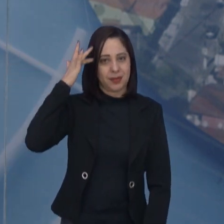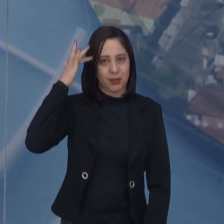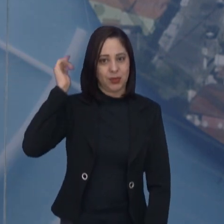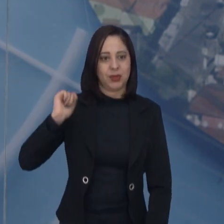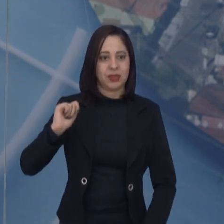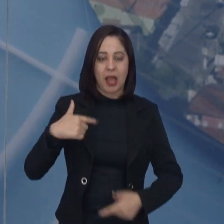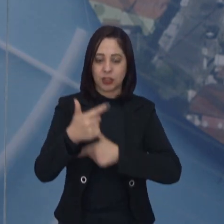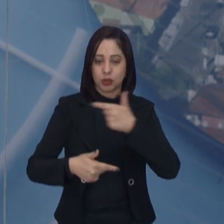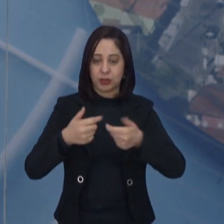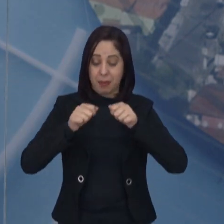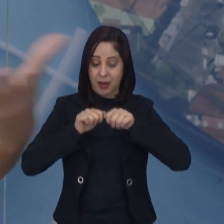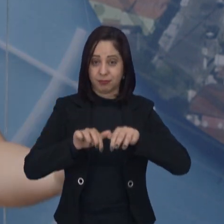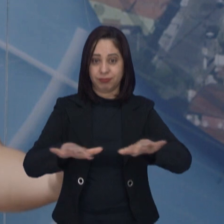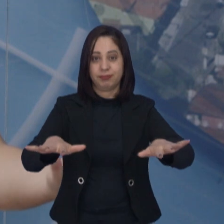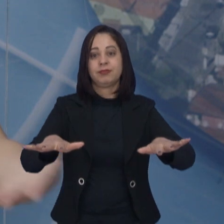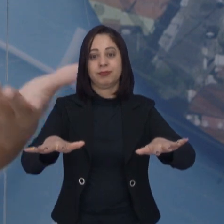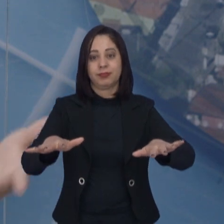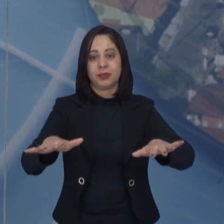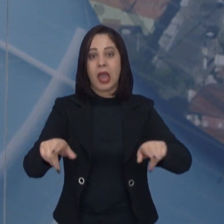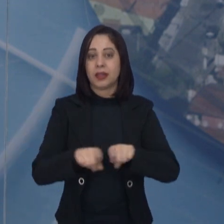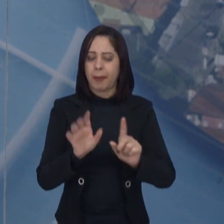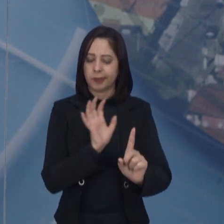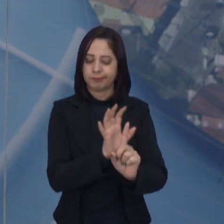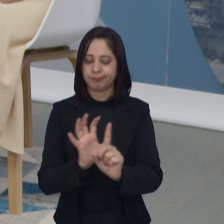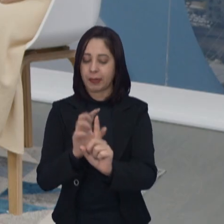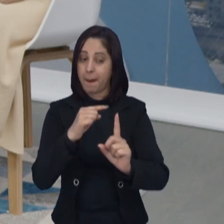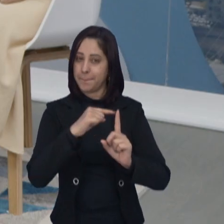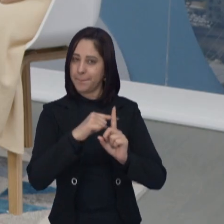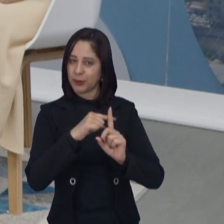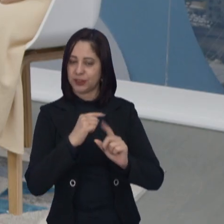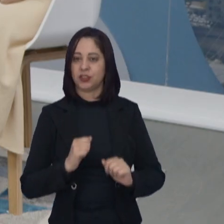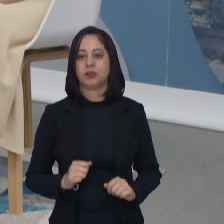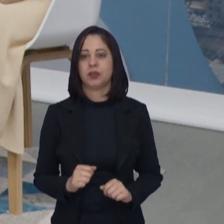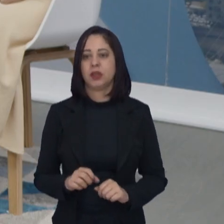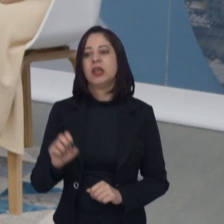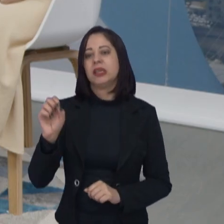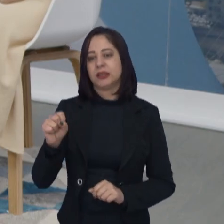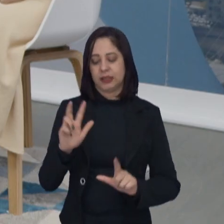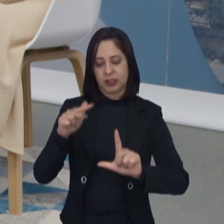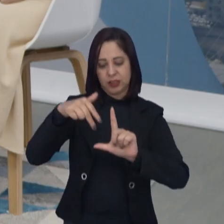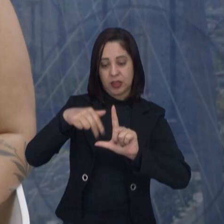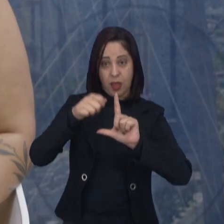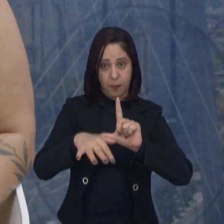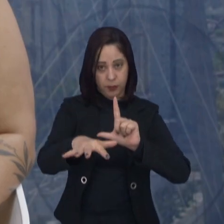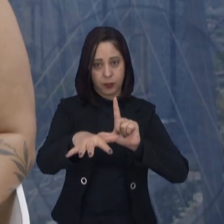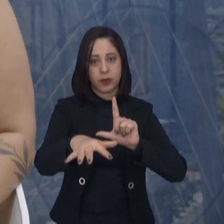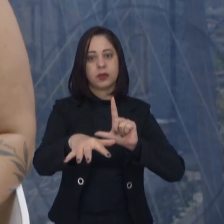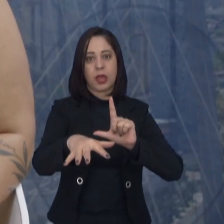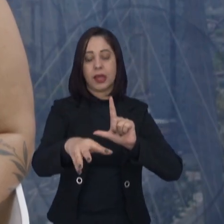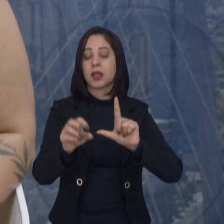ele flua de fato e consiga incentivar pessoas positivamente. Com certeza, eu acho que a influência digital é um braço, é